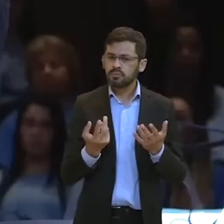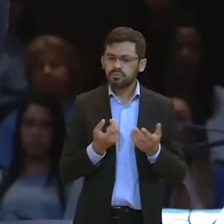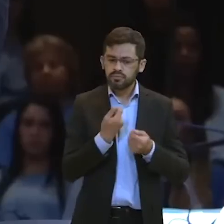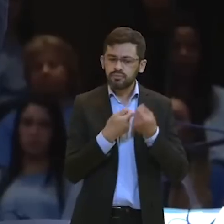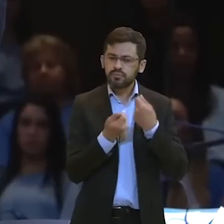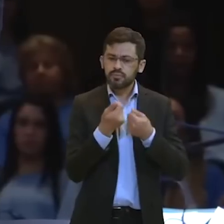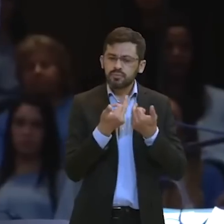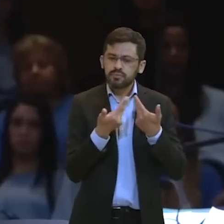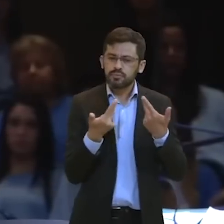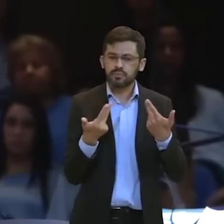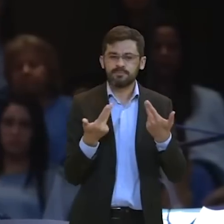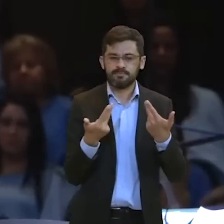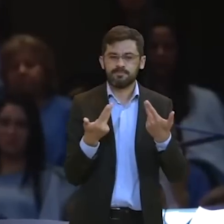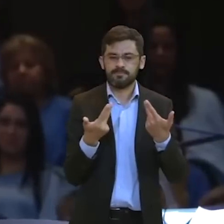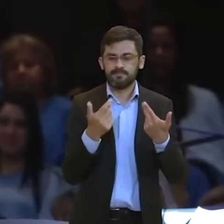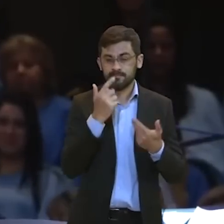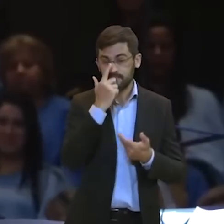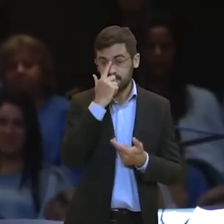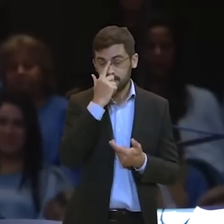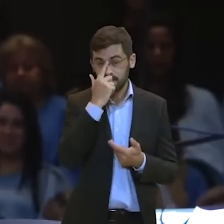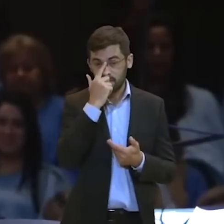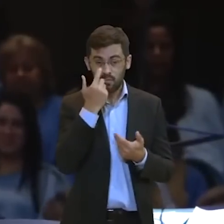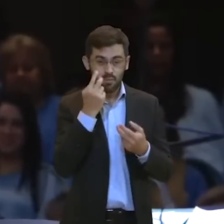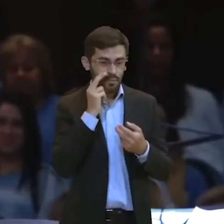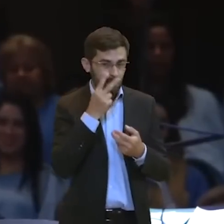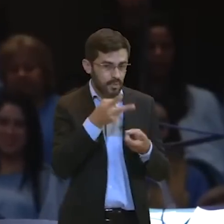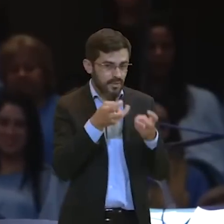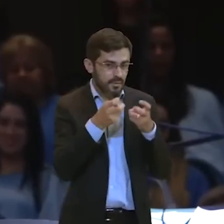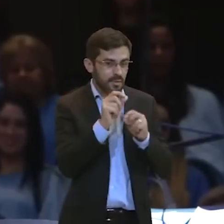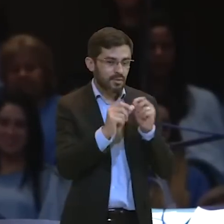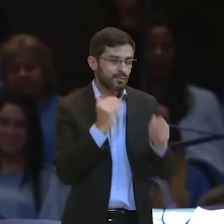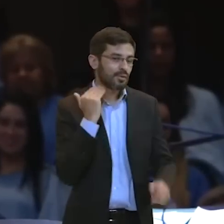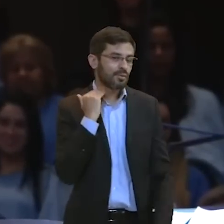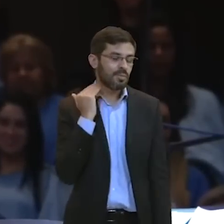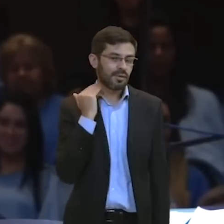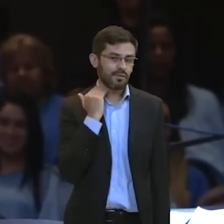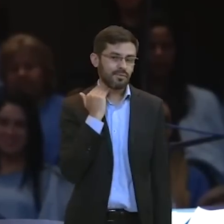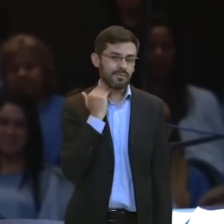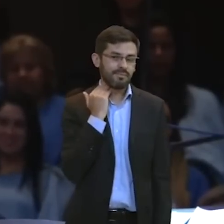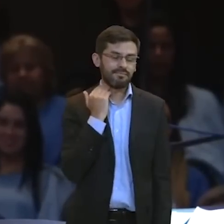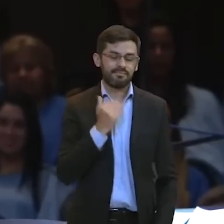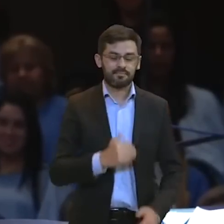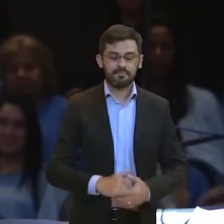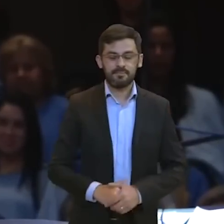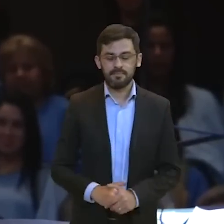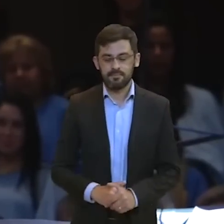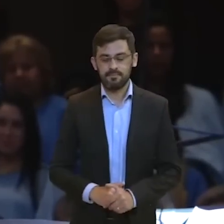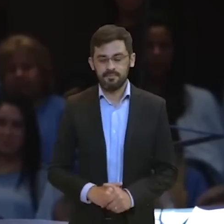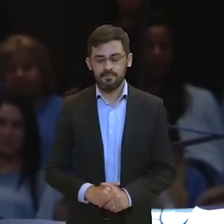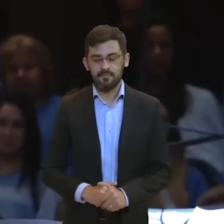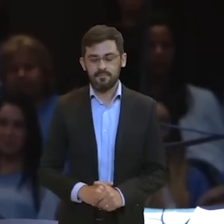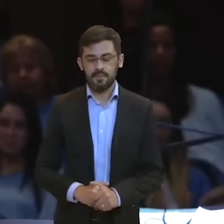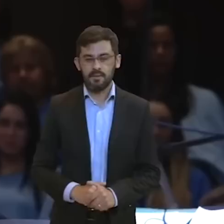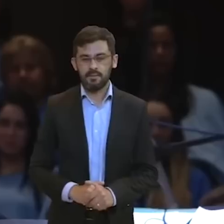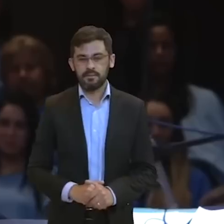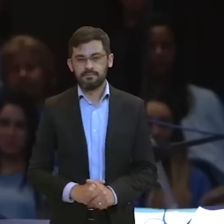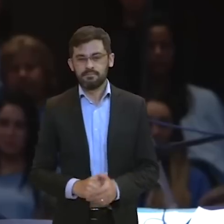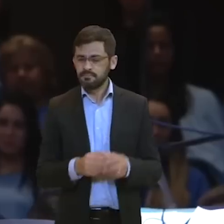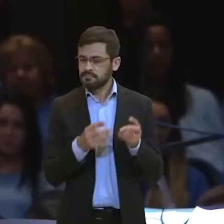Nem usa mais isso, né? Sua conta bancária. Nem usa mais isso. Olha